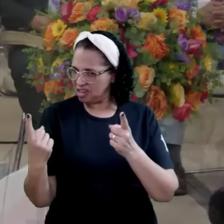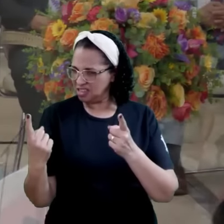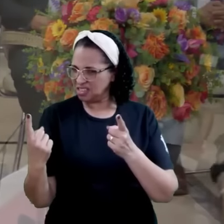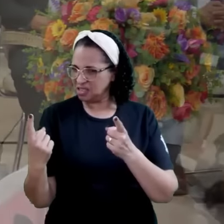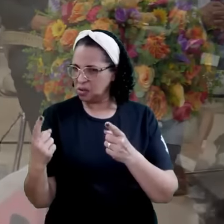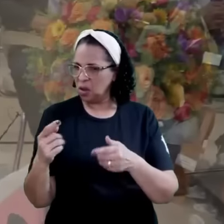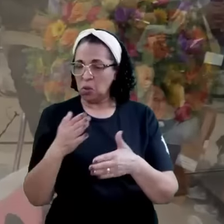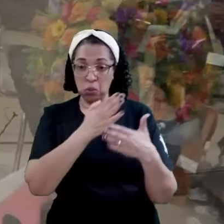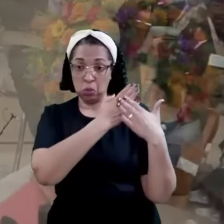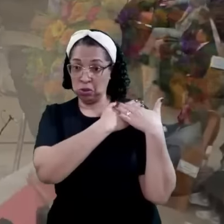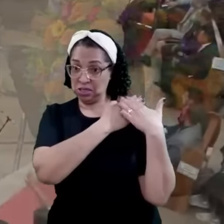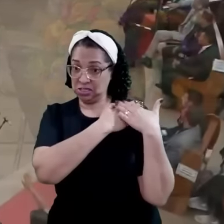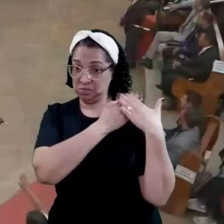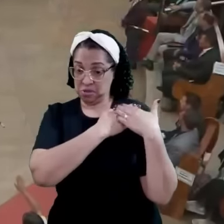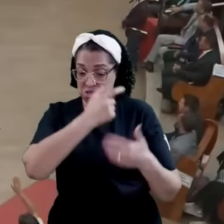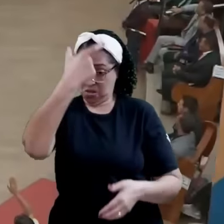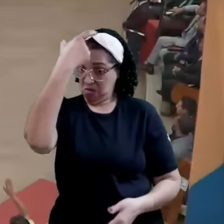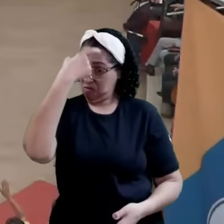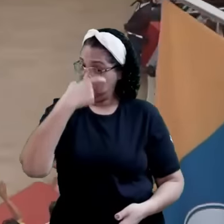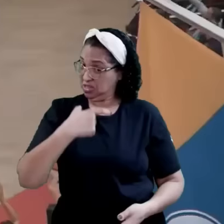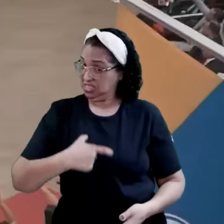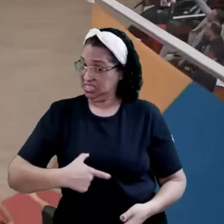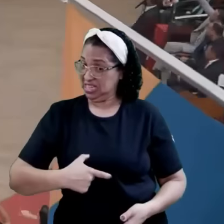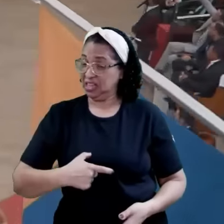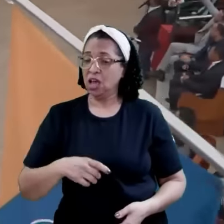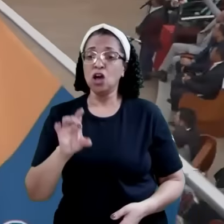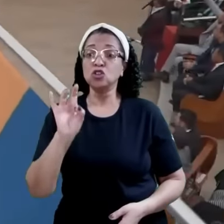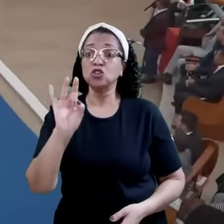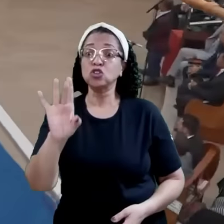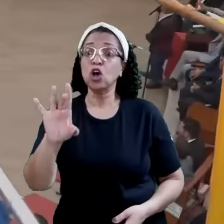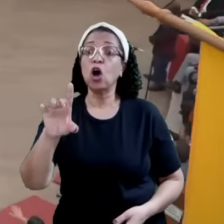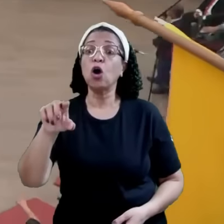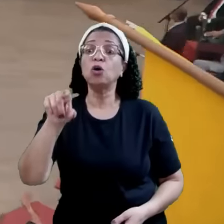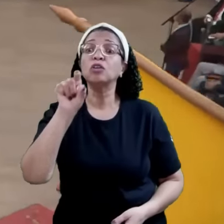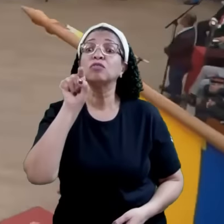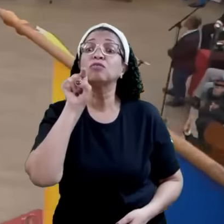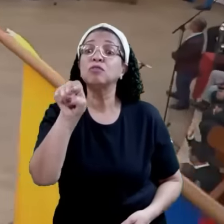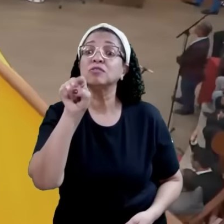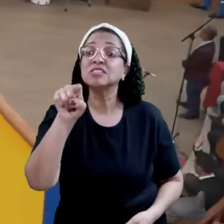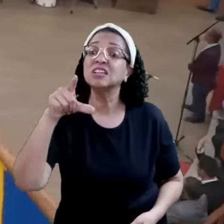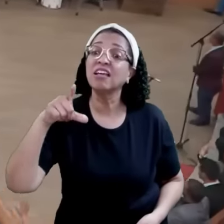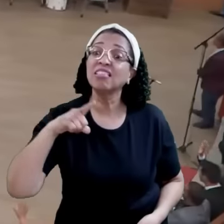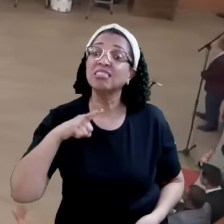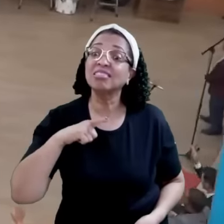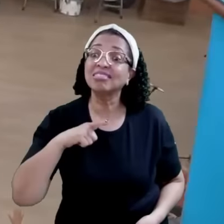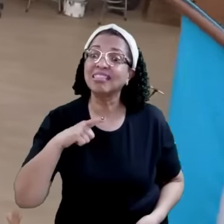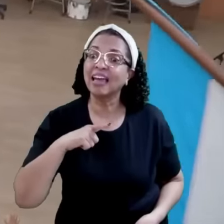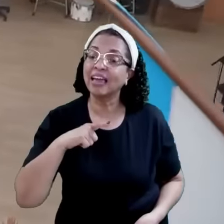o céu olha o que você é e não o que você tem receba esta